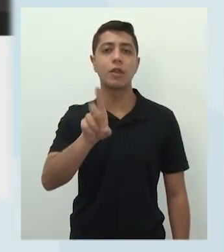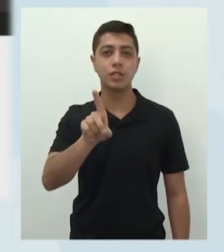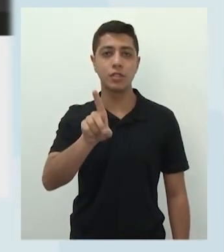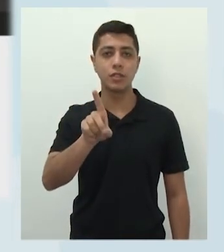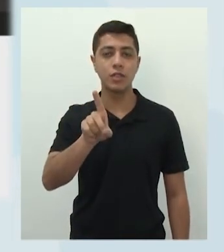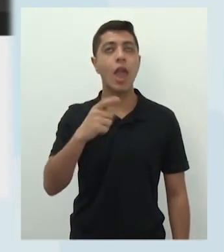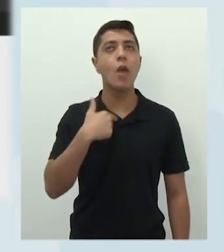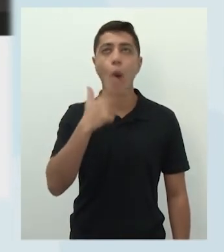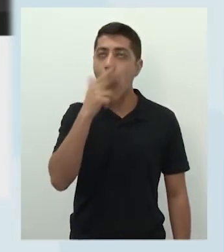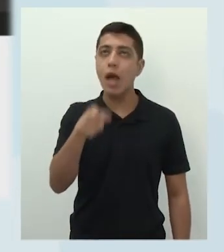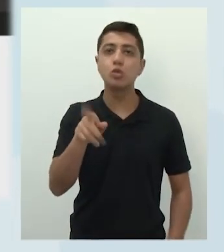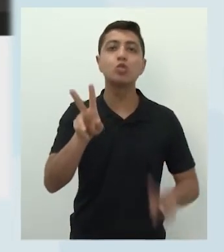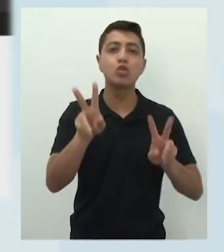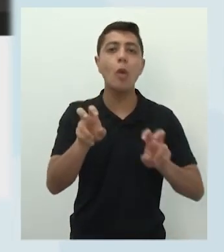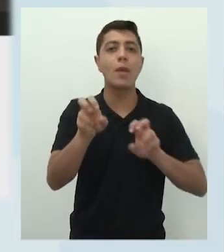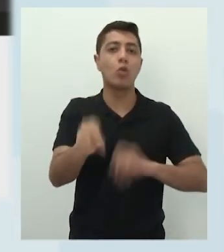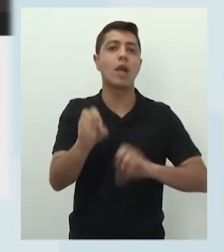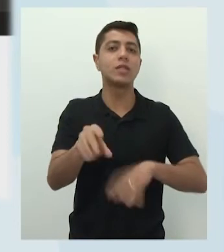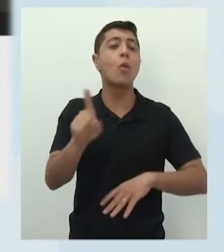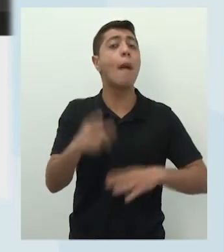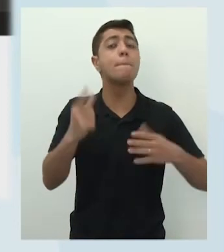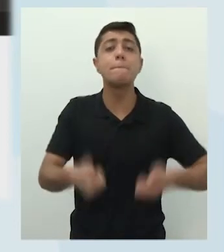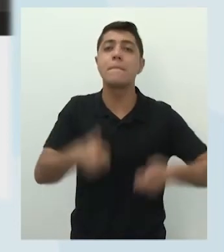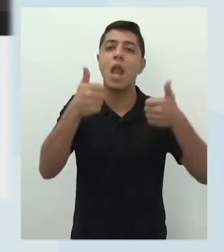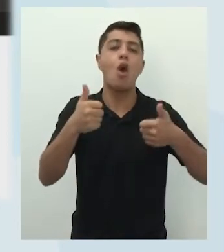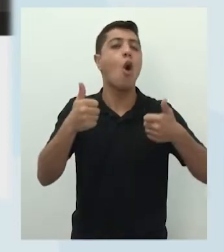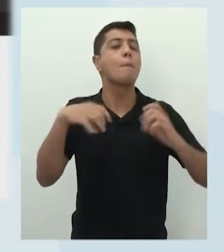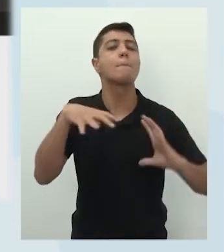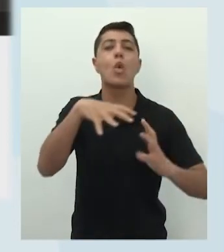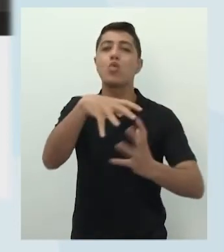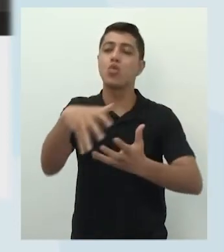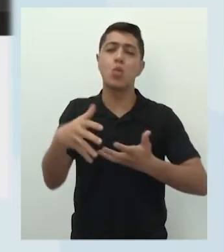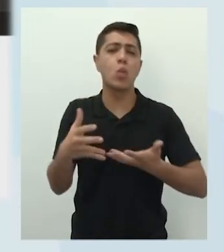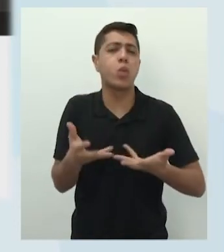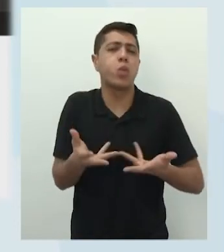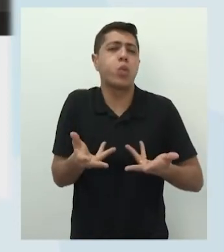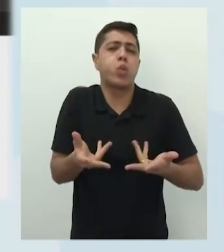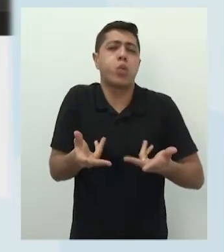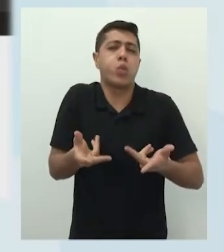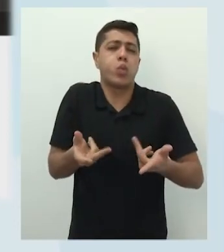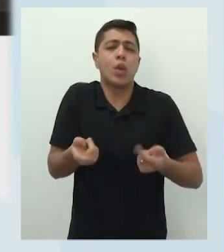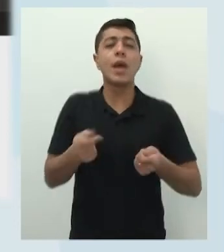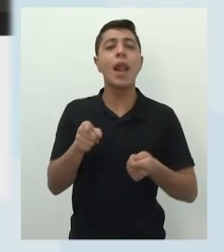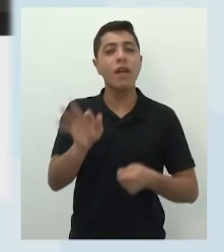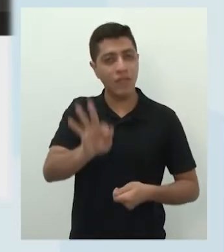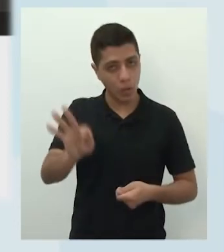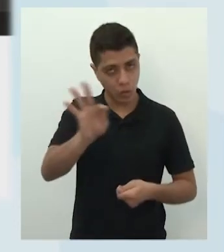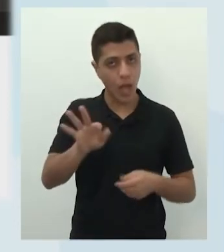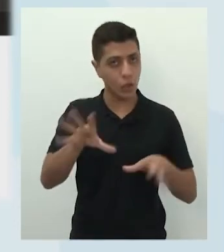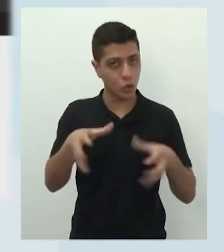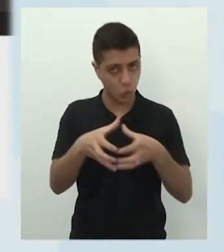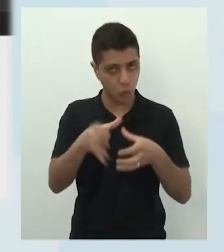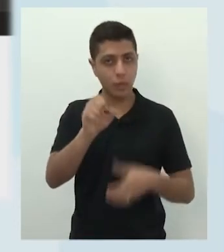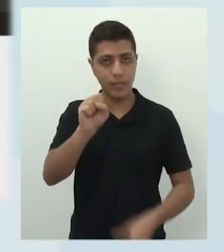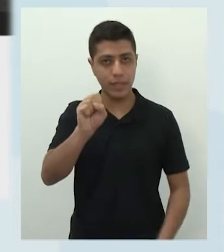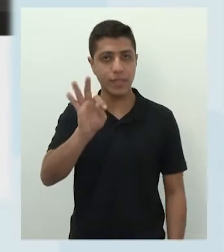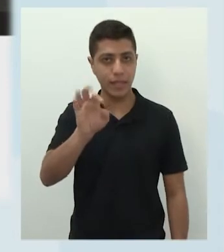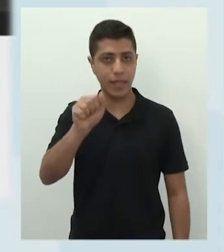acaba ensinando eles, e eles acabam, tá aberto porque eu achava que só era assim que funcionava a rede